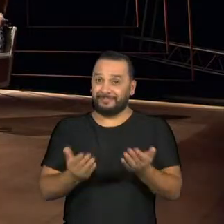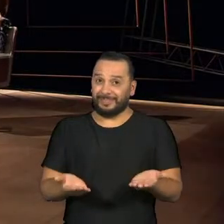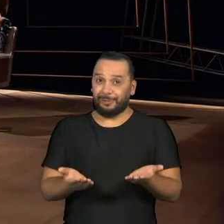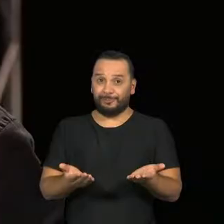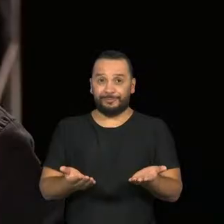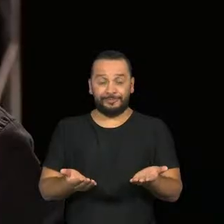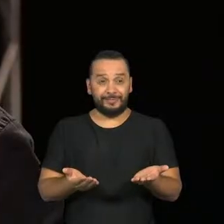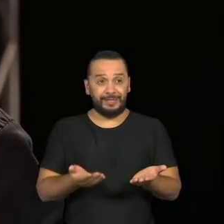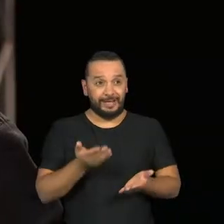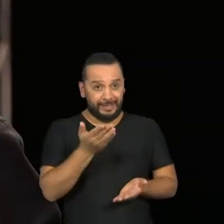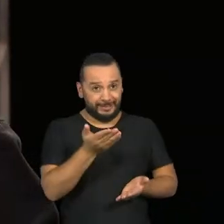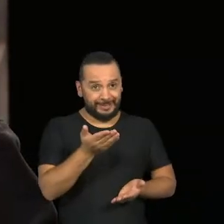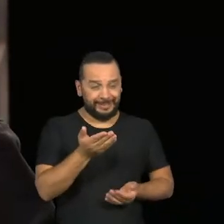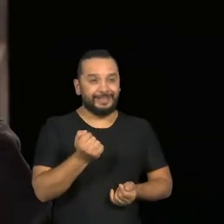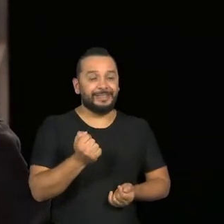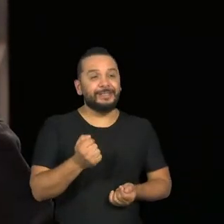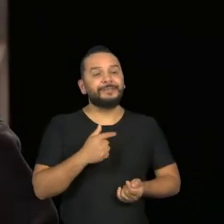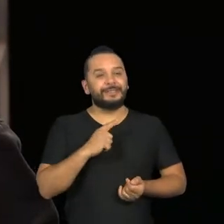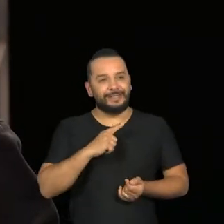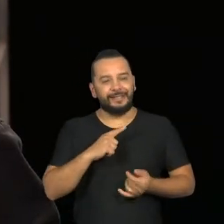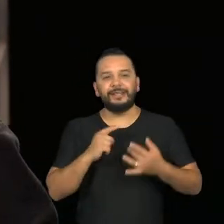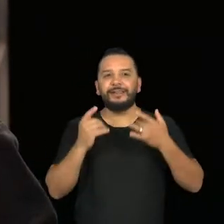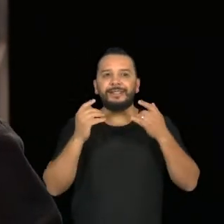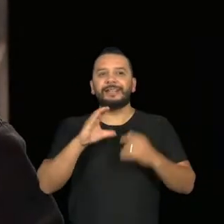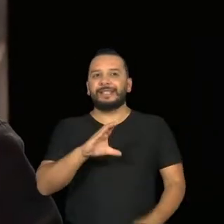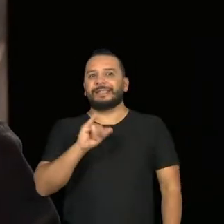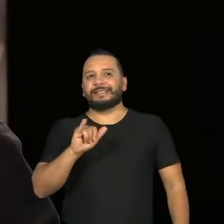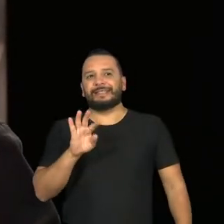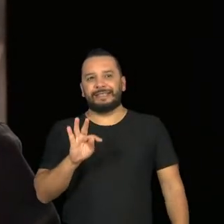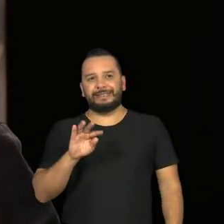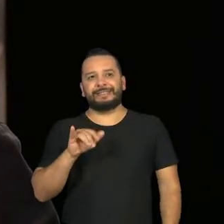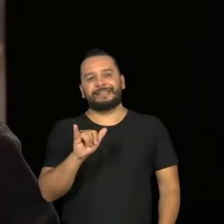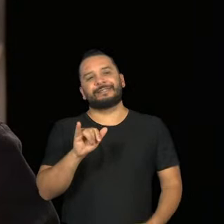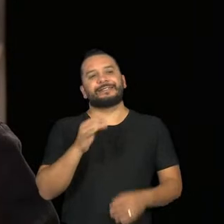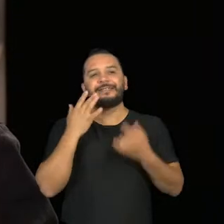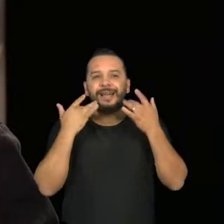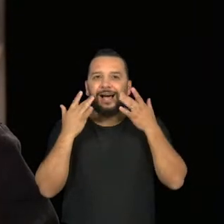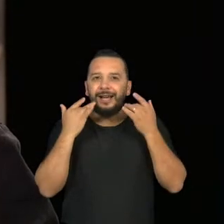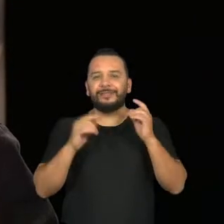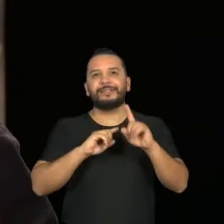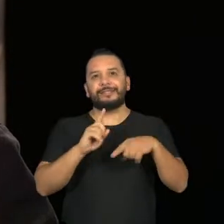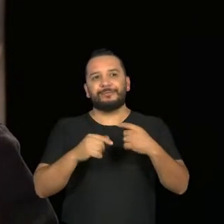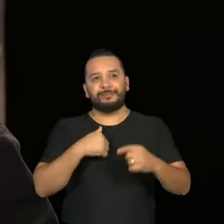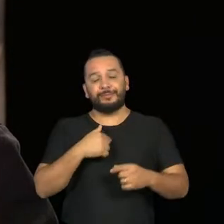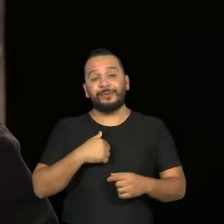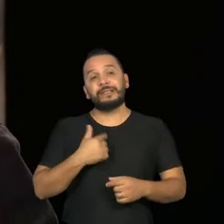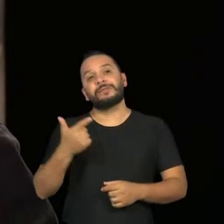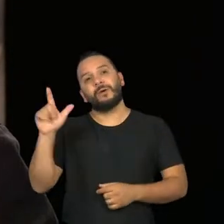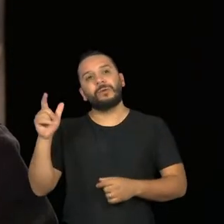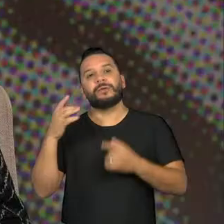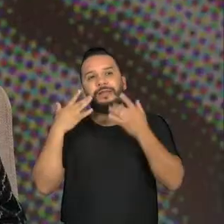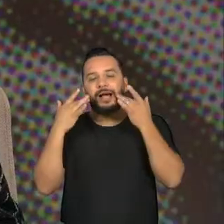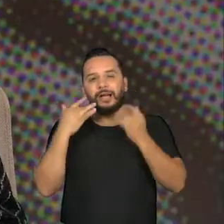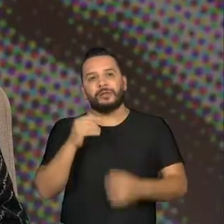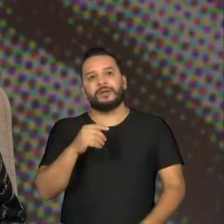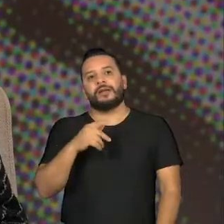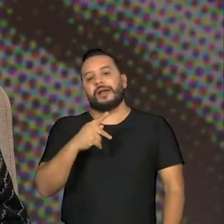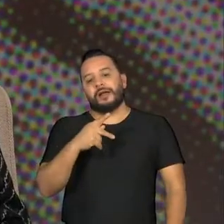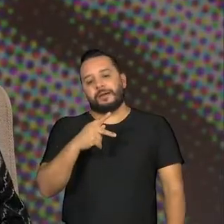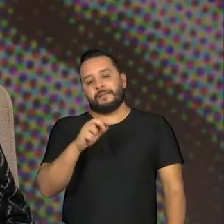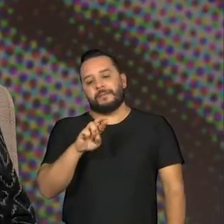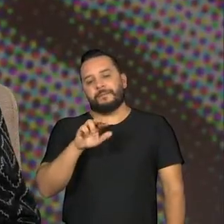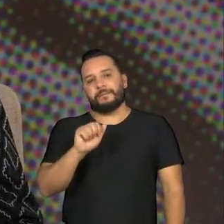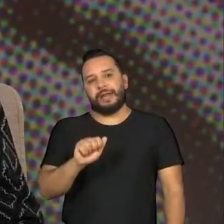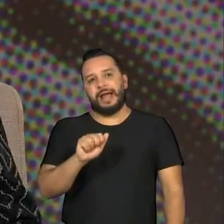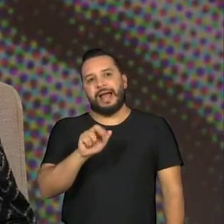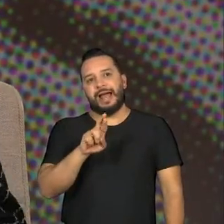Então, aí estamos aí no City Teatro. Você sai do City Teatro para fazer o Trair e Coçar. Nós tínhamos um trabalho de